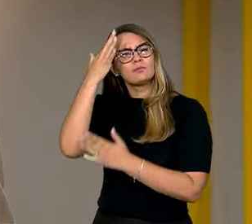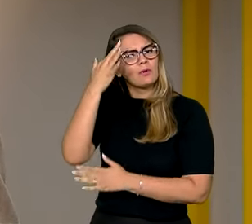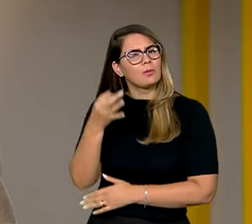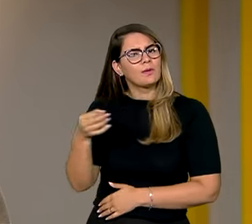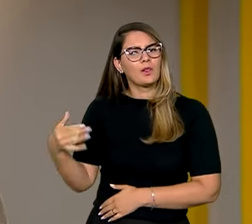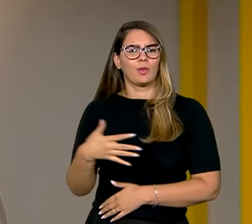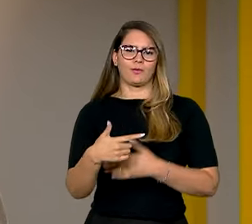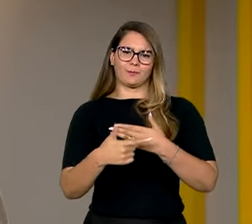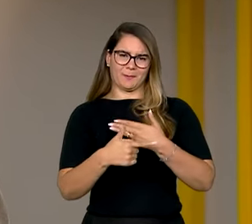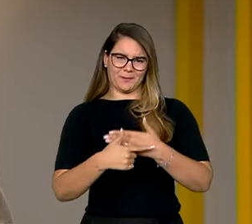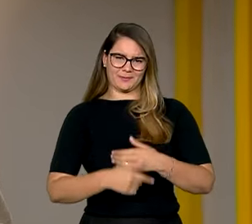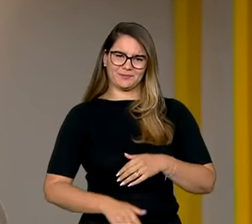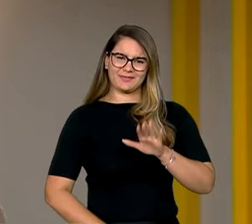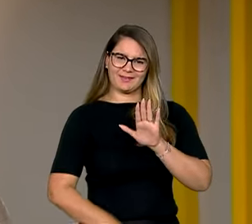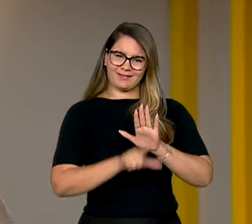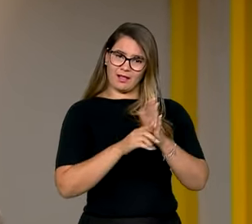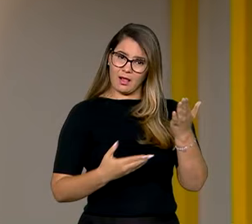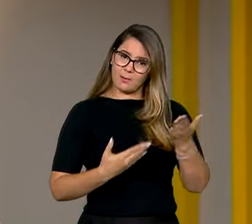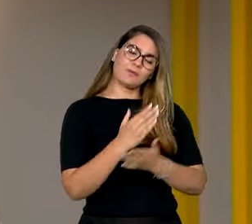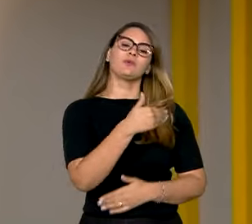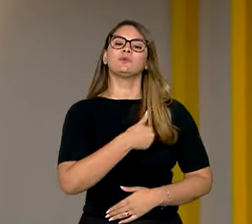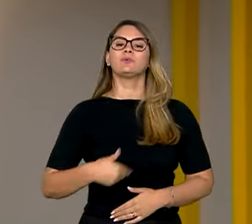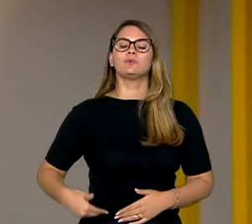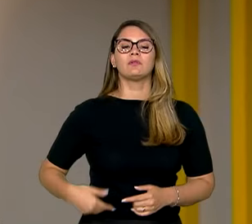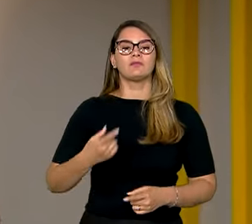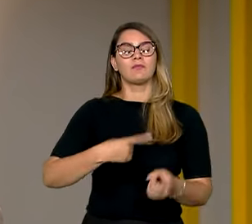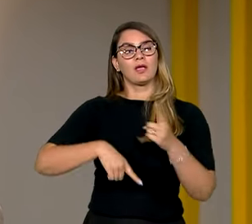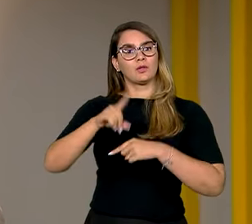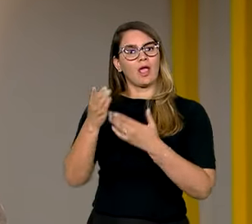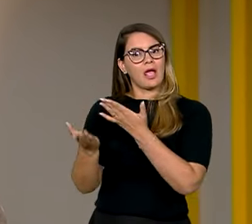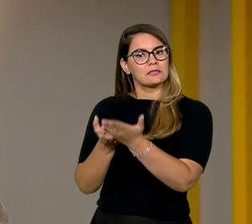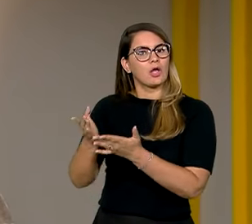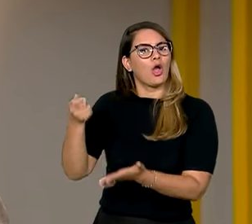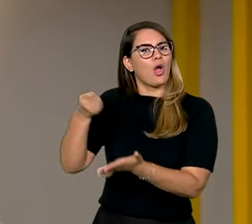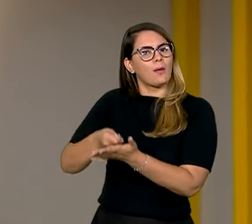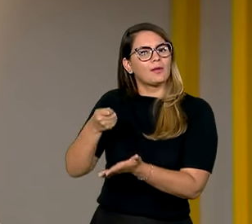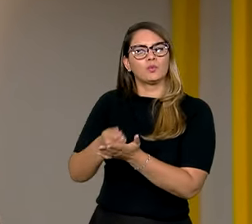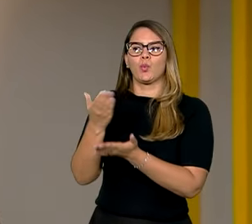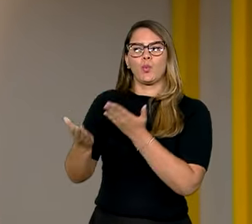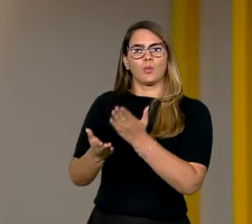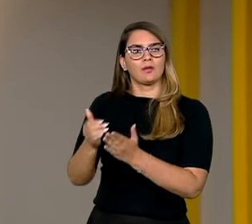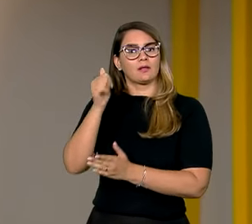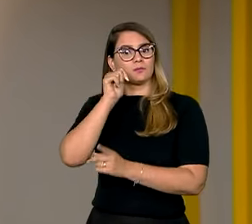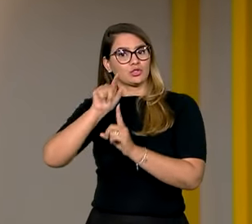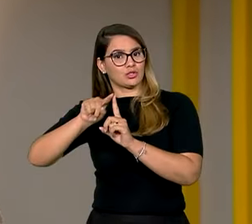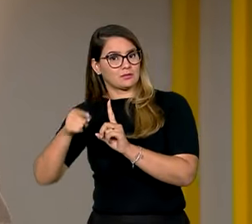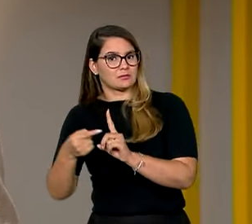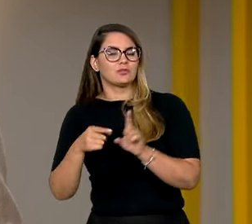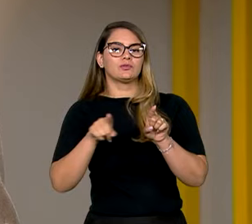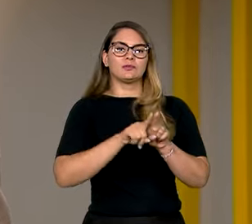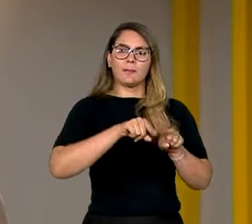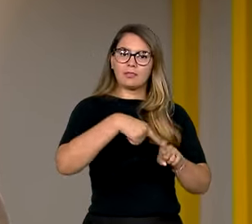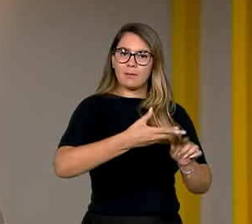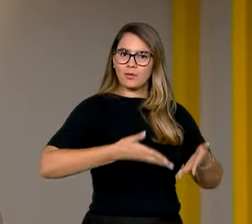novo papel. Uma lei sancionada pelo governo vai tornar essa assistência obrigatória para os cuidados na gestação